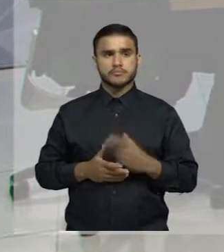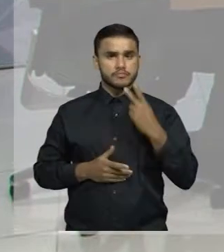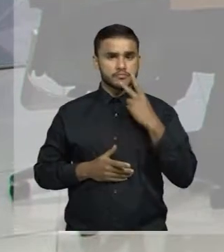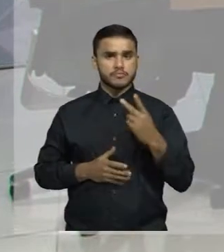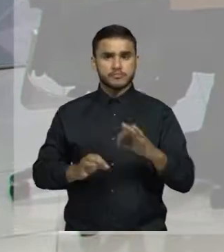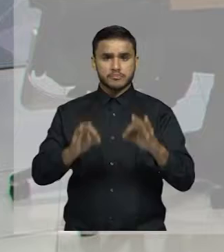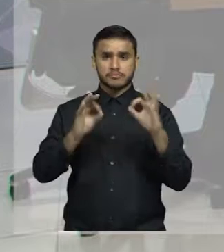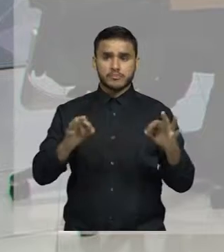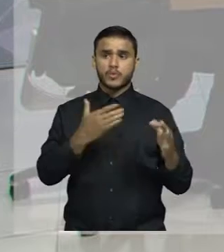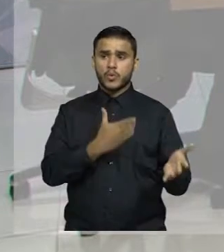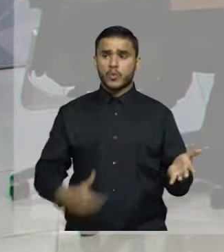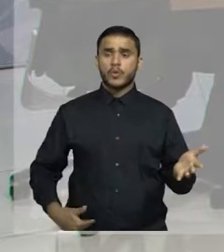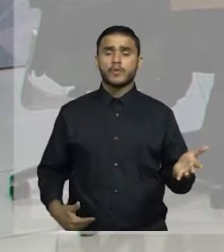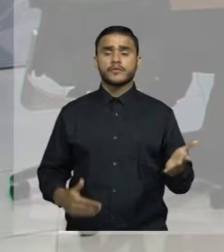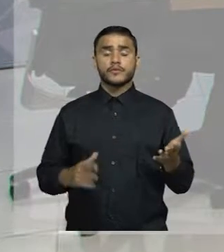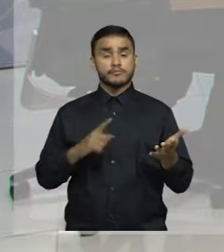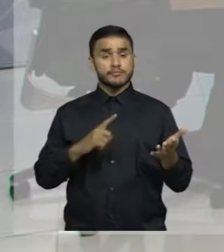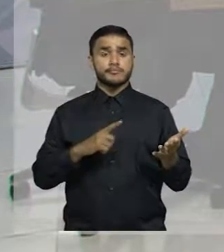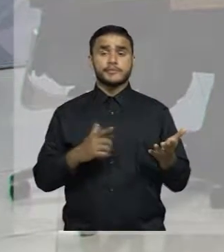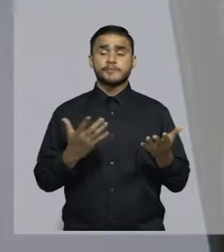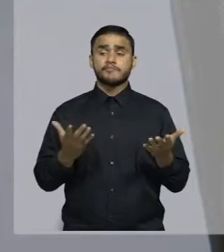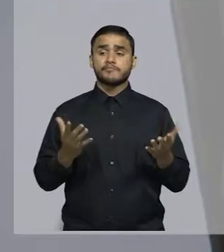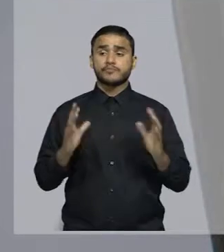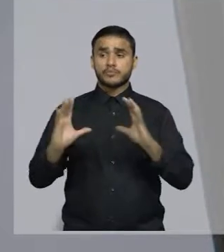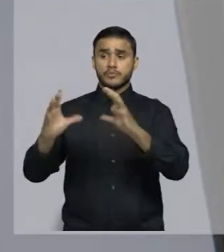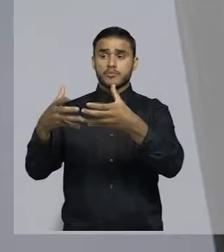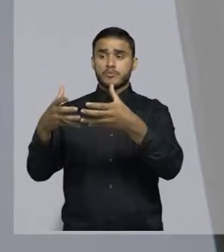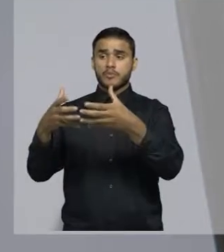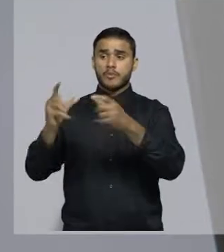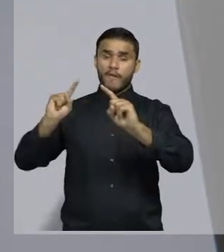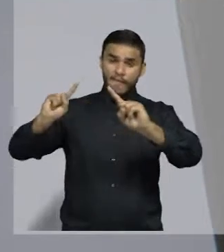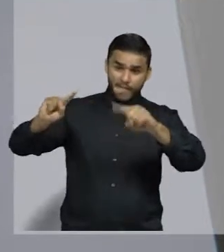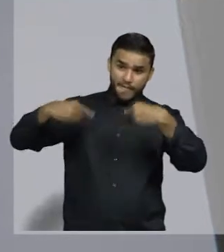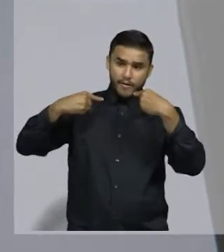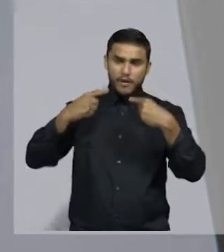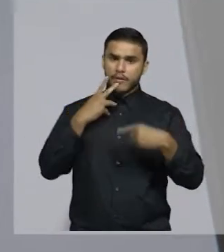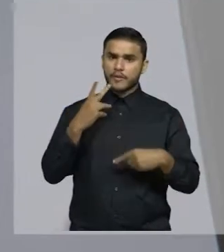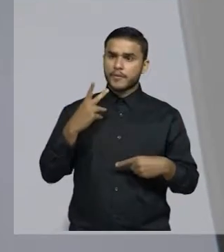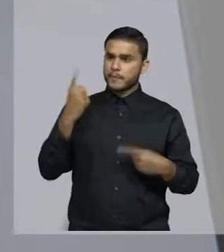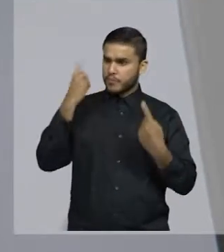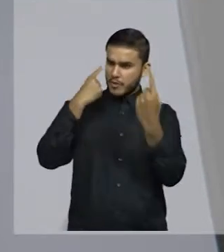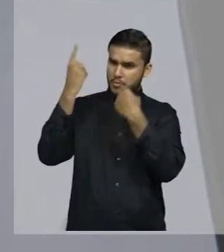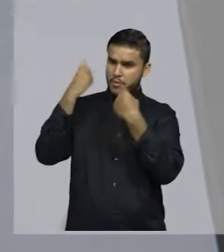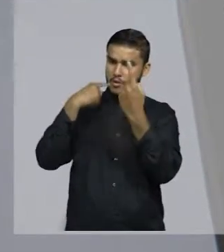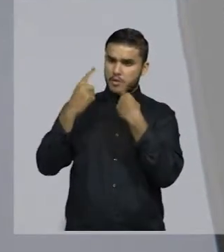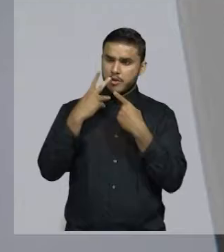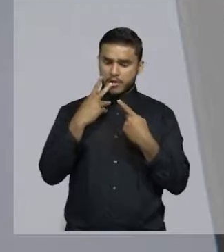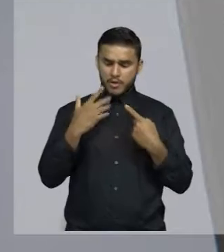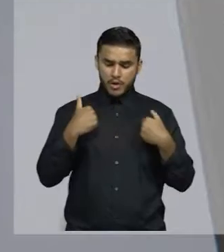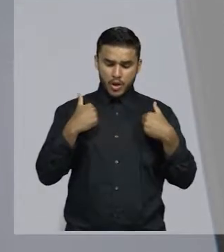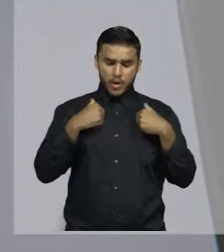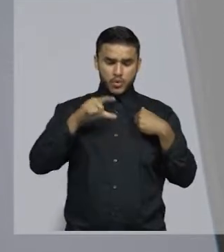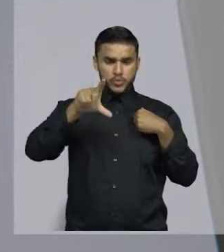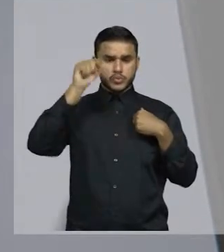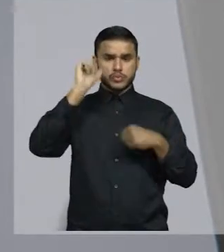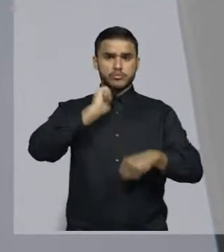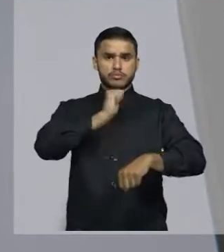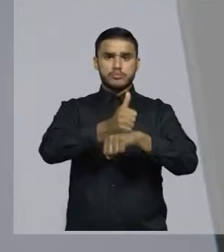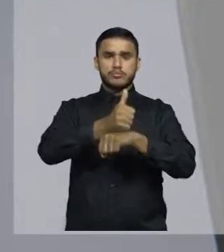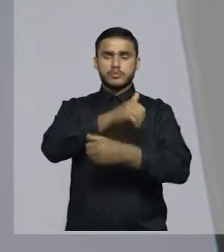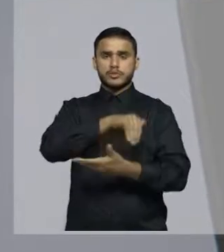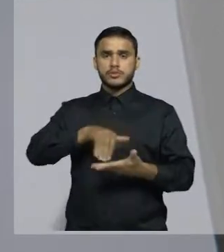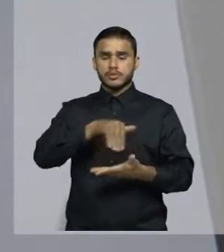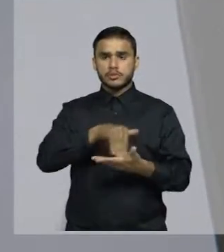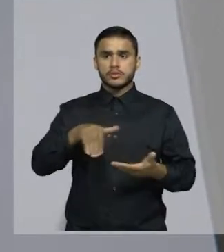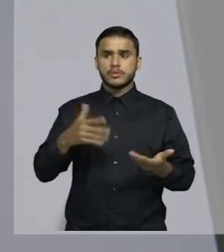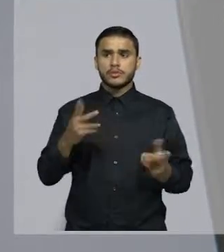uma deslegitimação do Estado. Né? Você tem um grupo que quer interferir na formação do gabinete do Estado